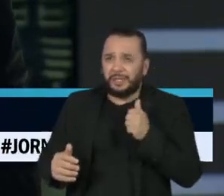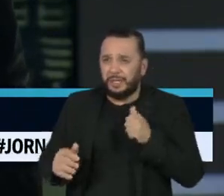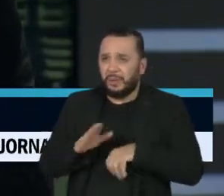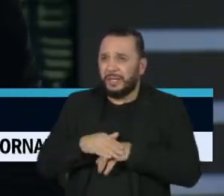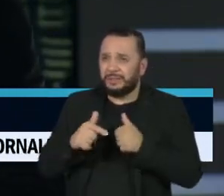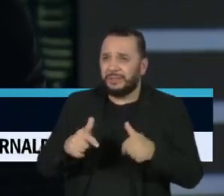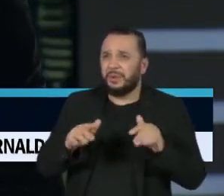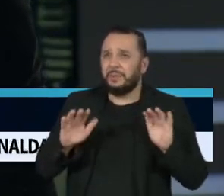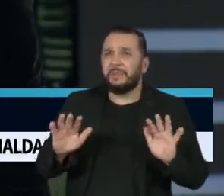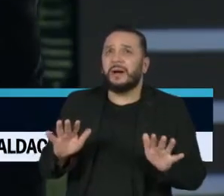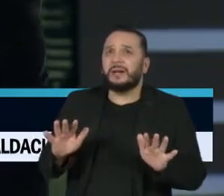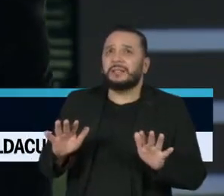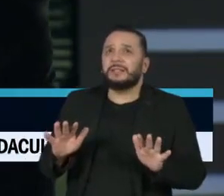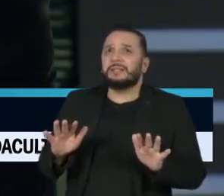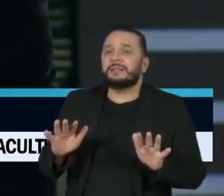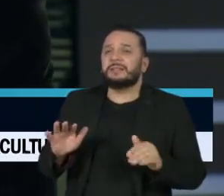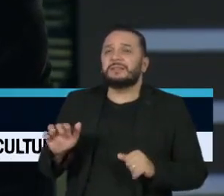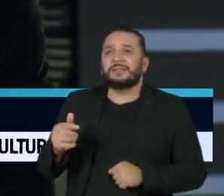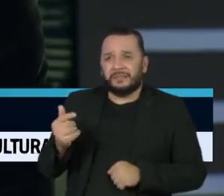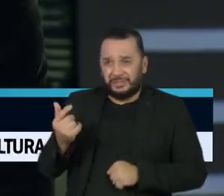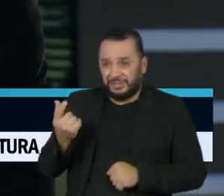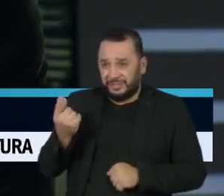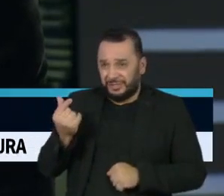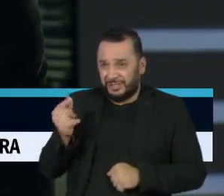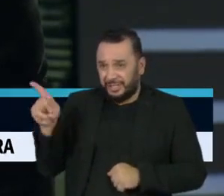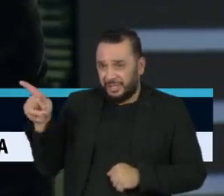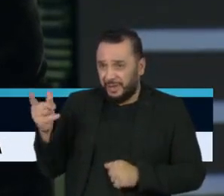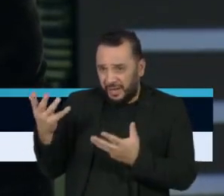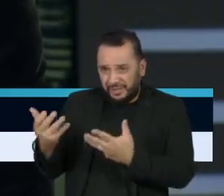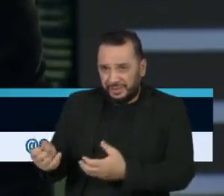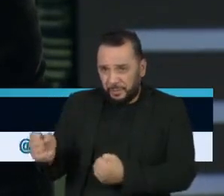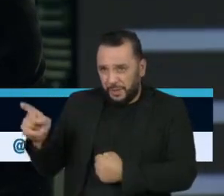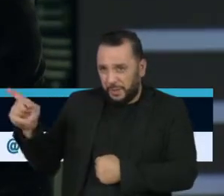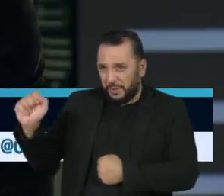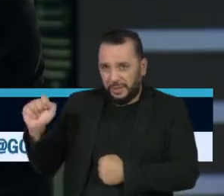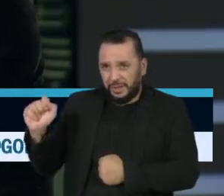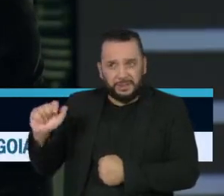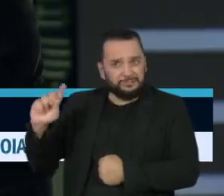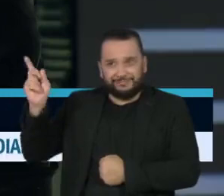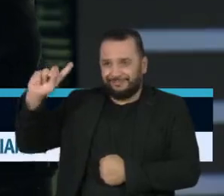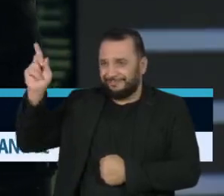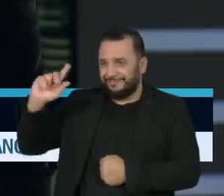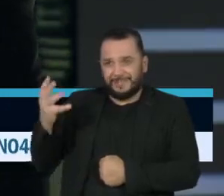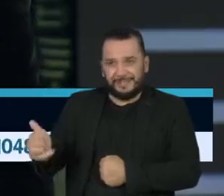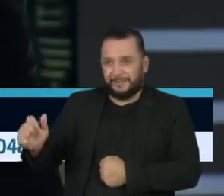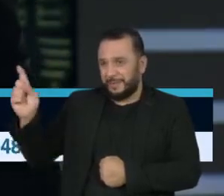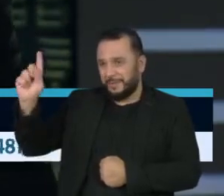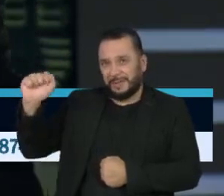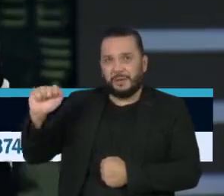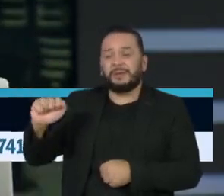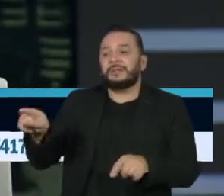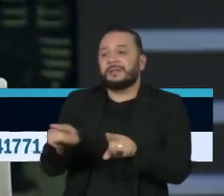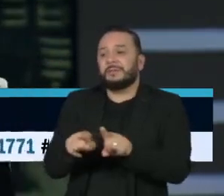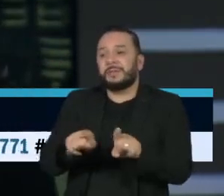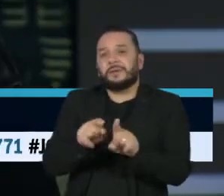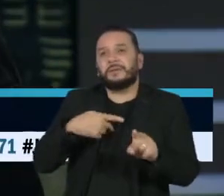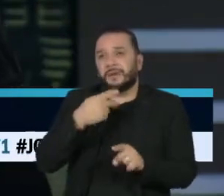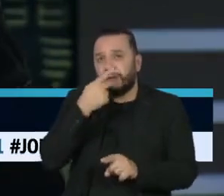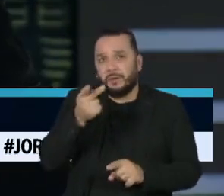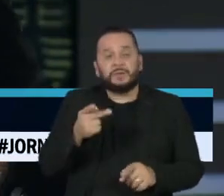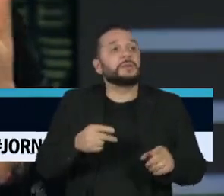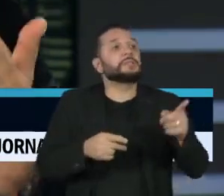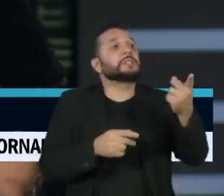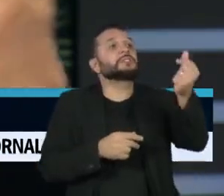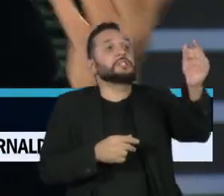bonito aquilo lá mas muita gente que ia receber o dinheiro não só não recebeu como falou o seguinte olha se